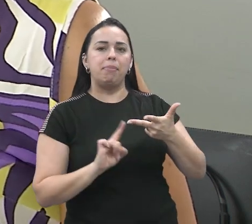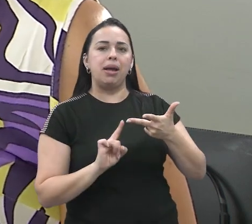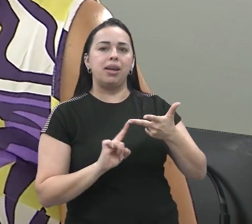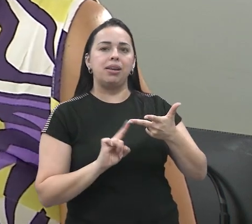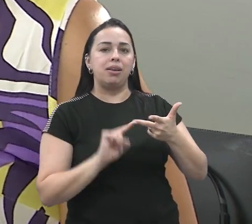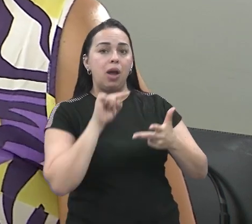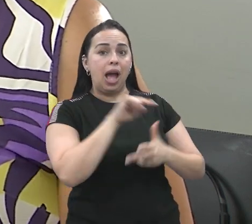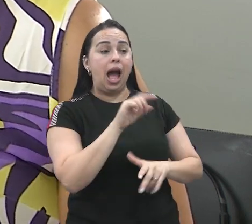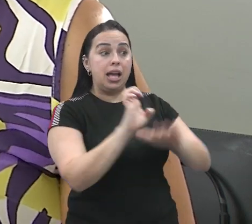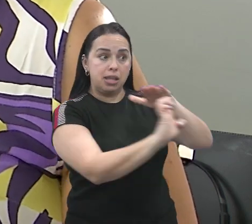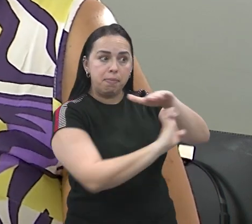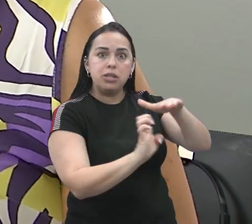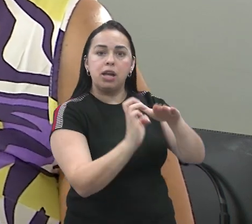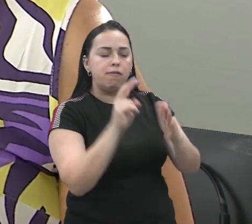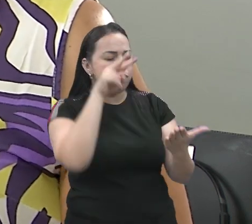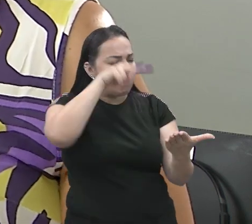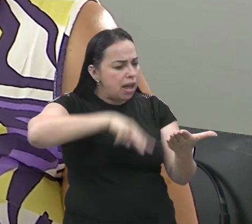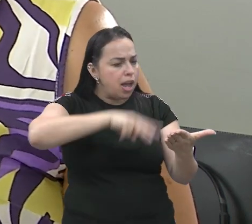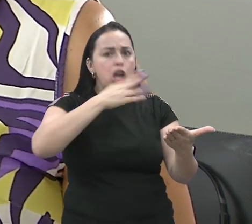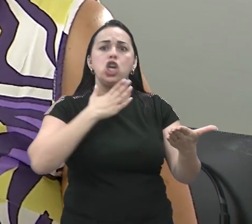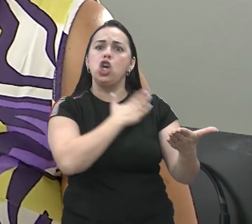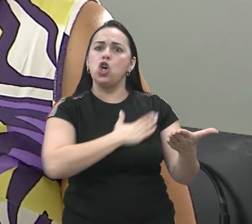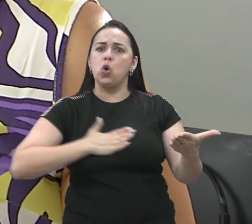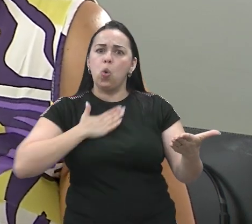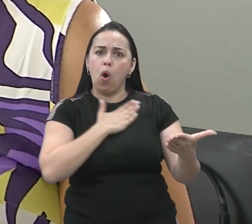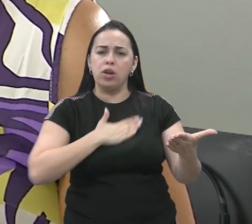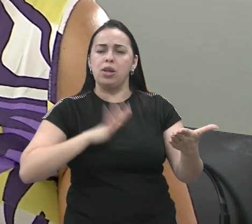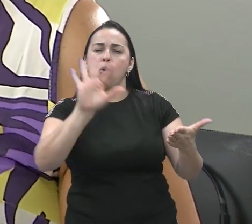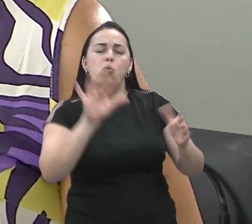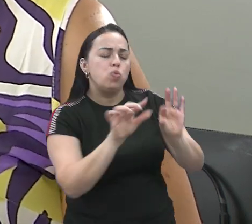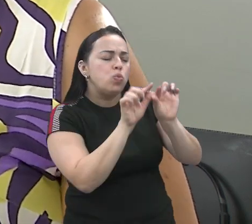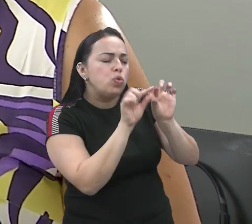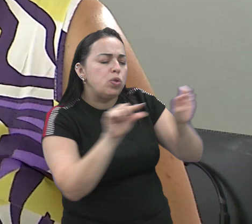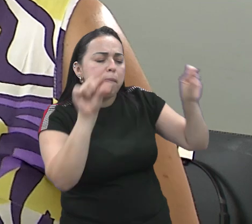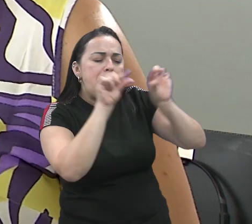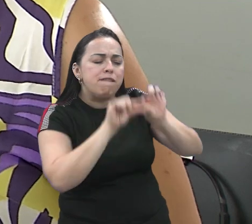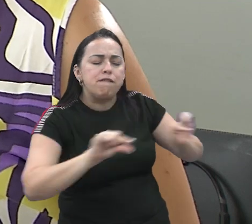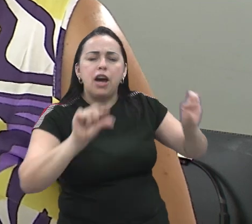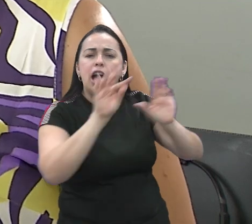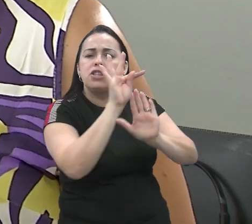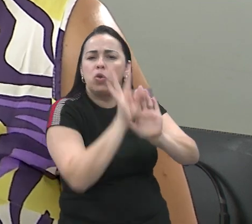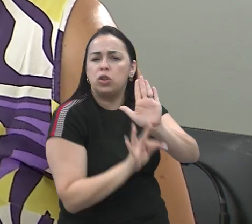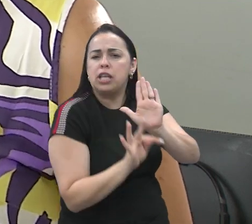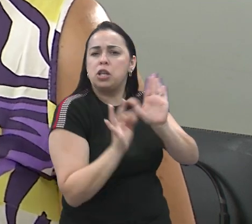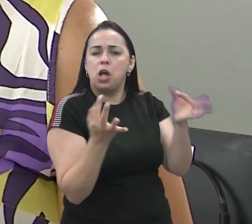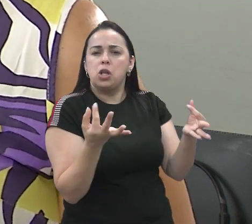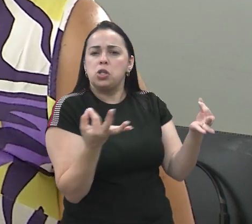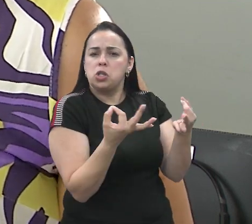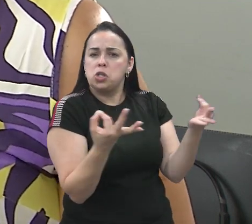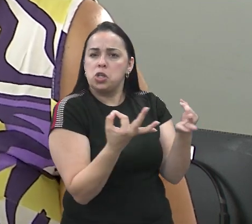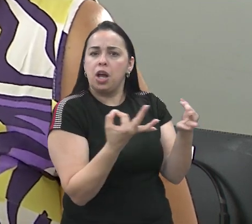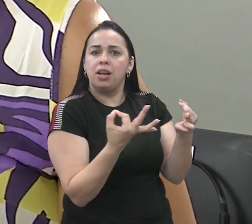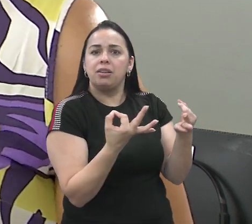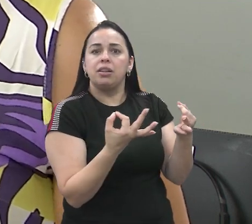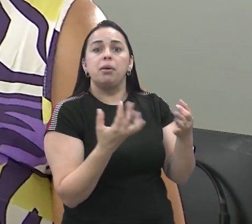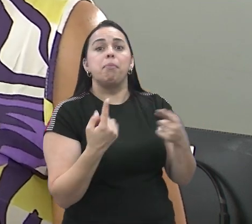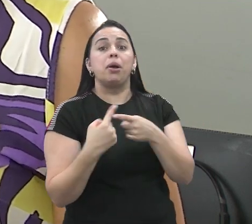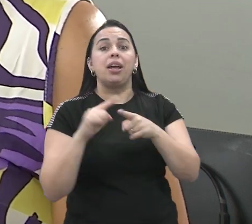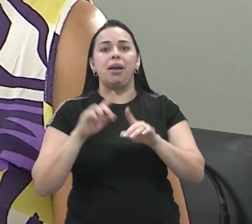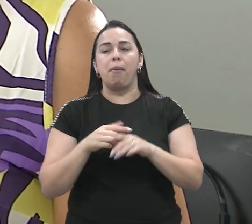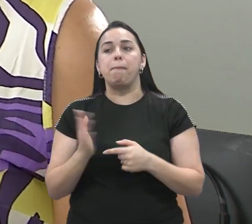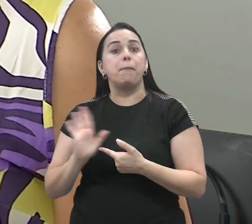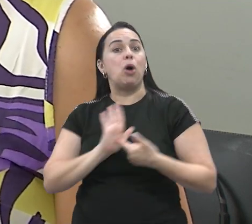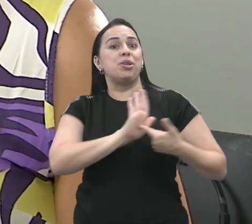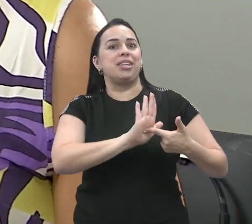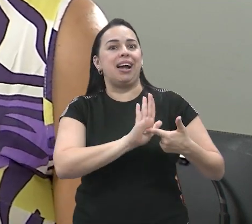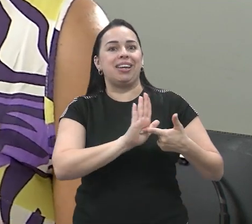comportamentais. Inclusive, as empresas dão muito valor para aquele profissional que coloca ali um texto bem elaborado, onde ela sinaliza quais